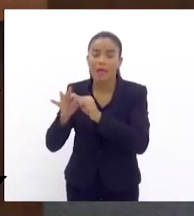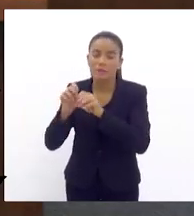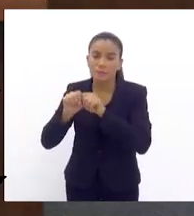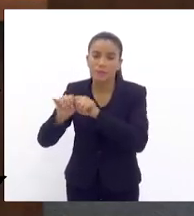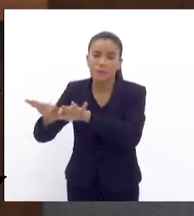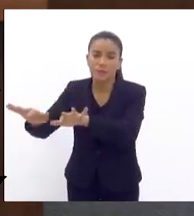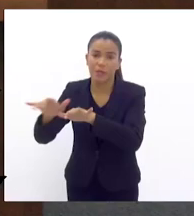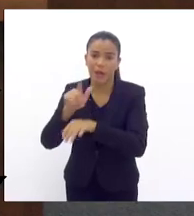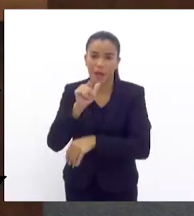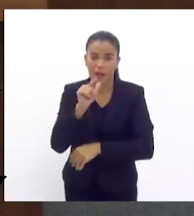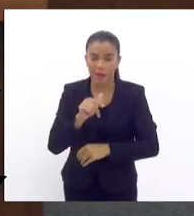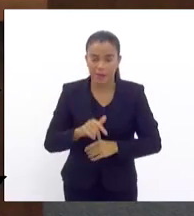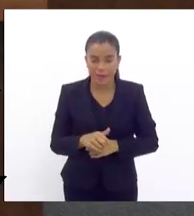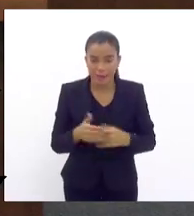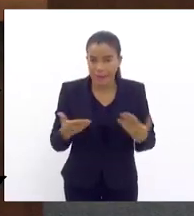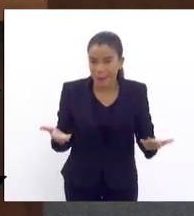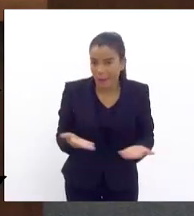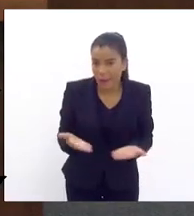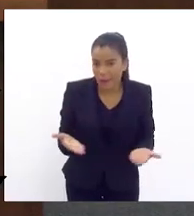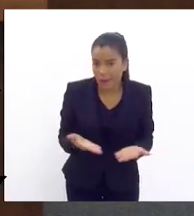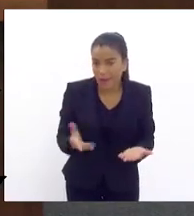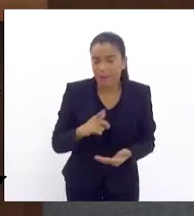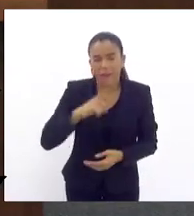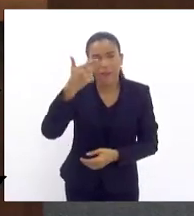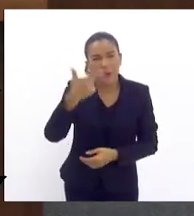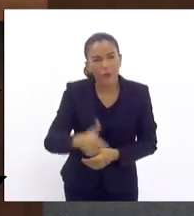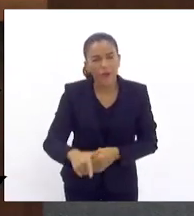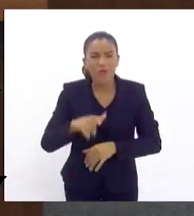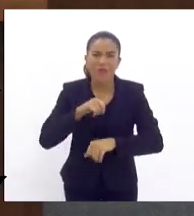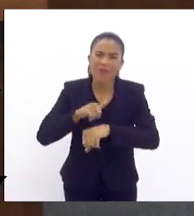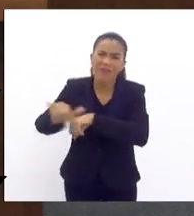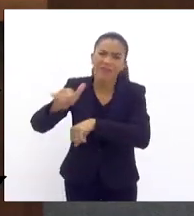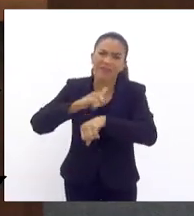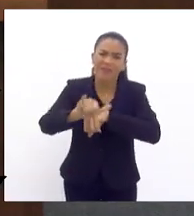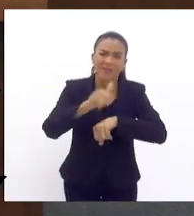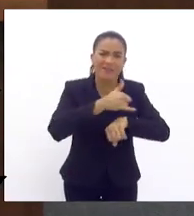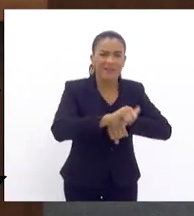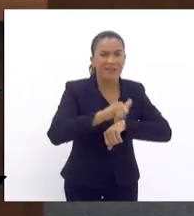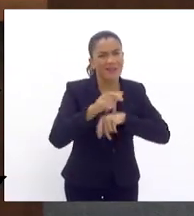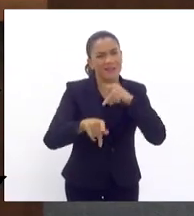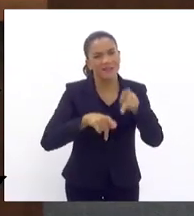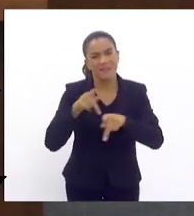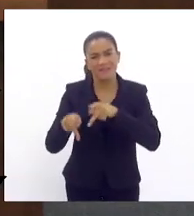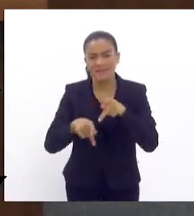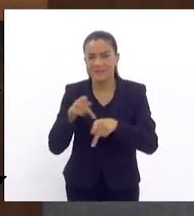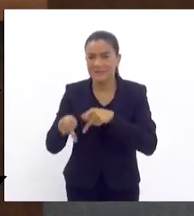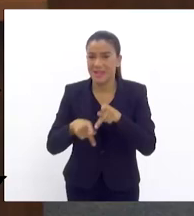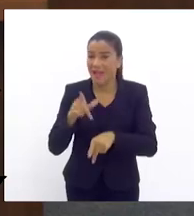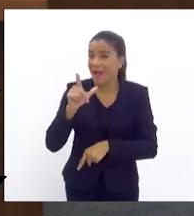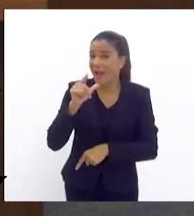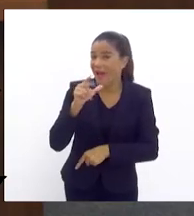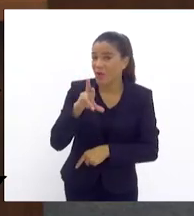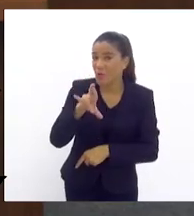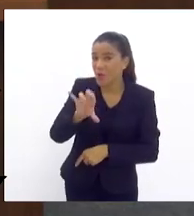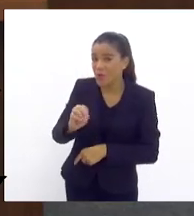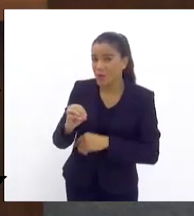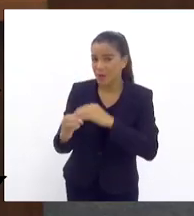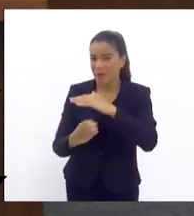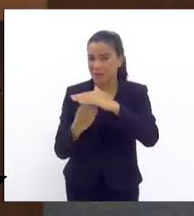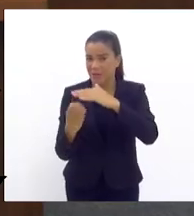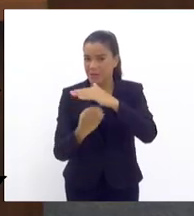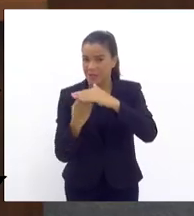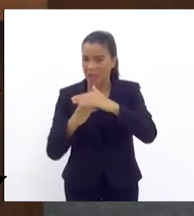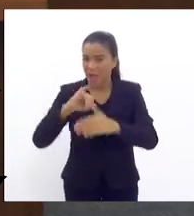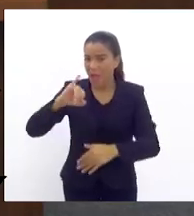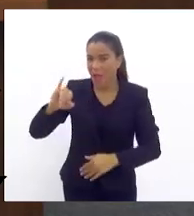eles estão aqui, mais uma vez, enganando a nossa população. Eu quero saber se a Águas do Rio, aproveitou